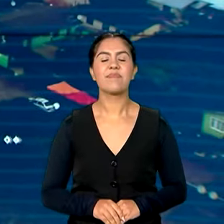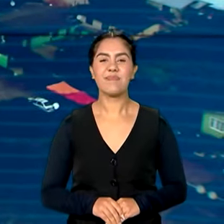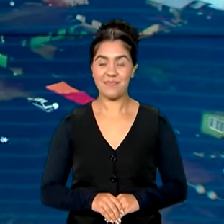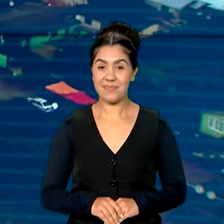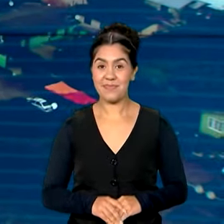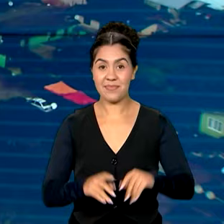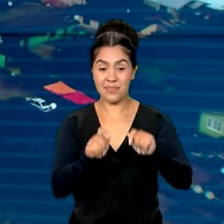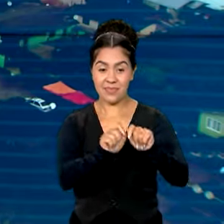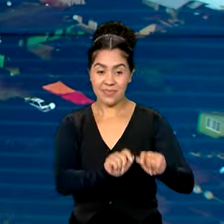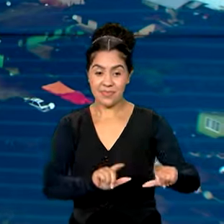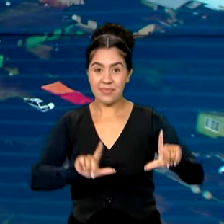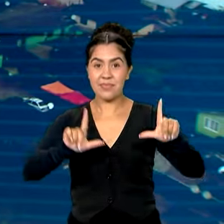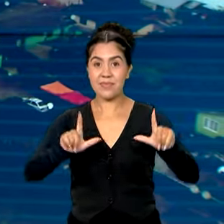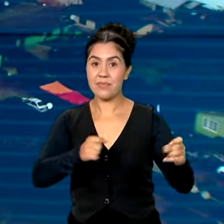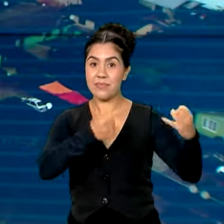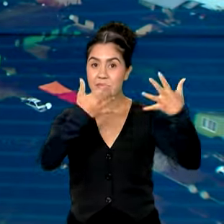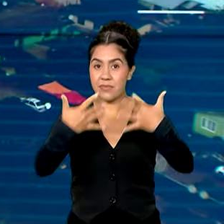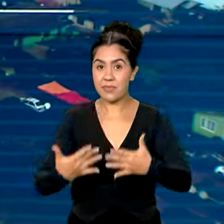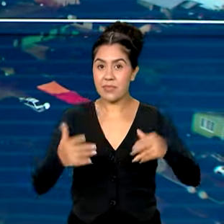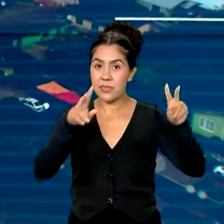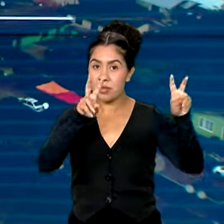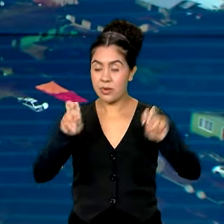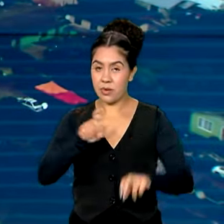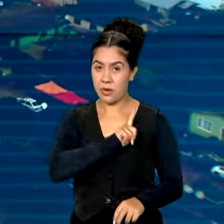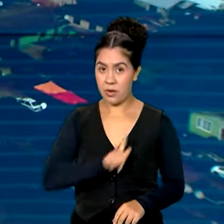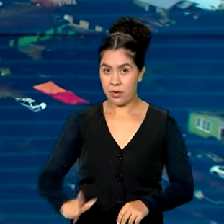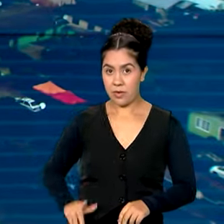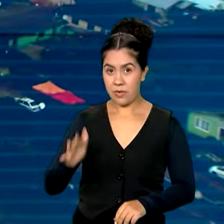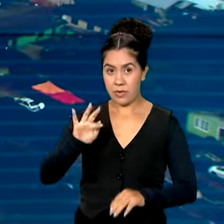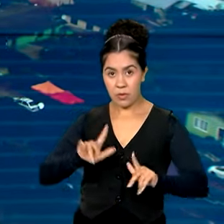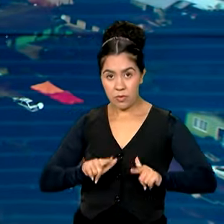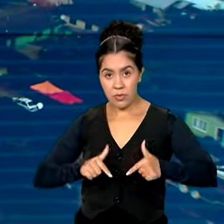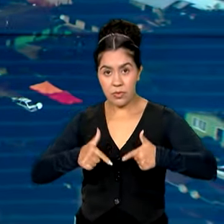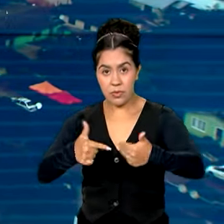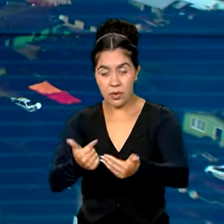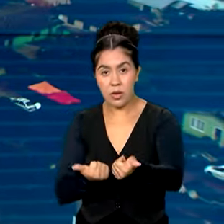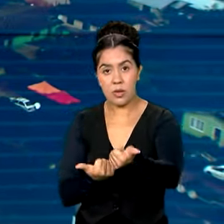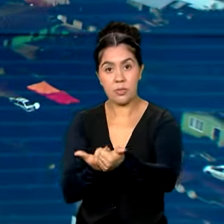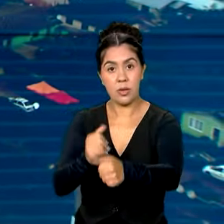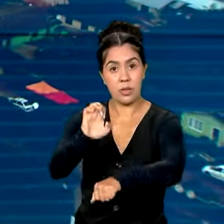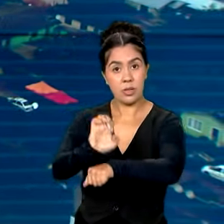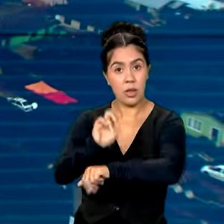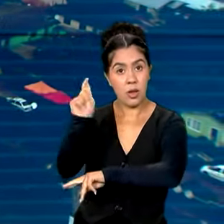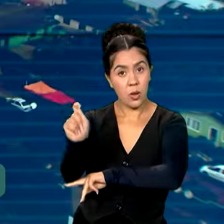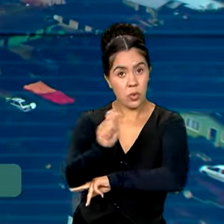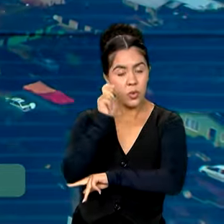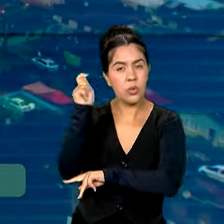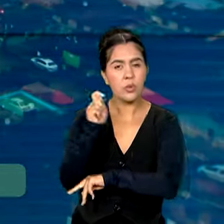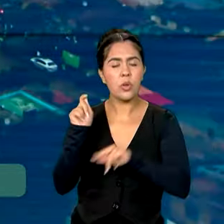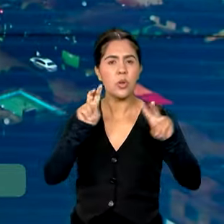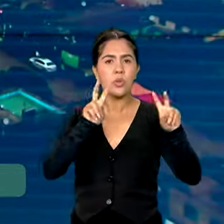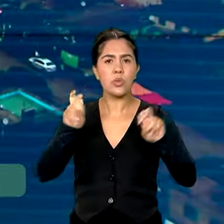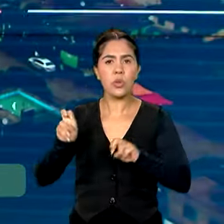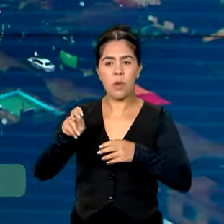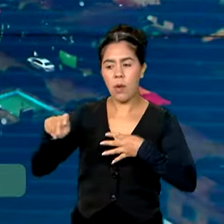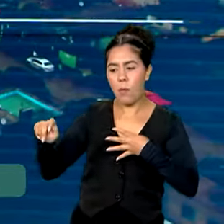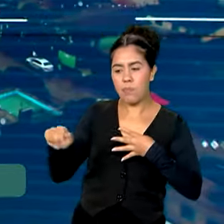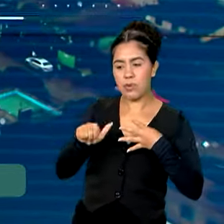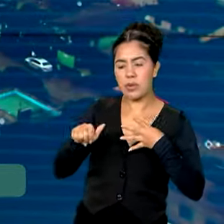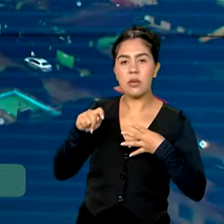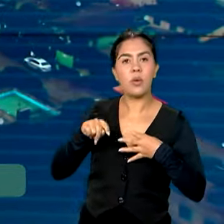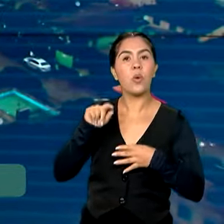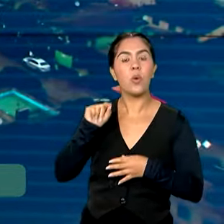A gente abre esse bloco com as ações do governo federal de apoio ao Rio Grande do Sul. O auxílio reconstrução, que é o pagamento